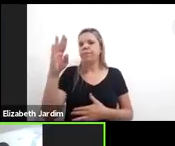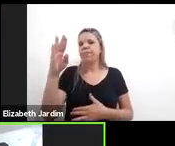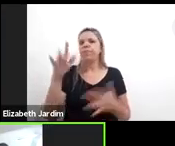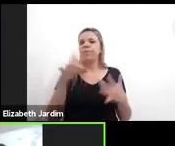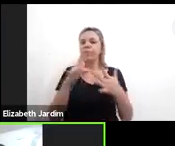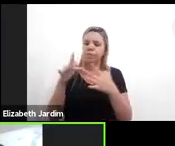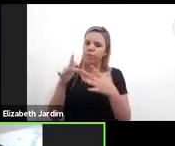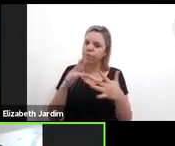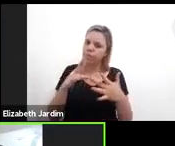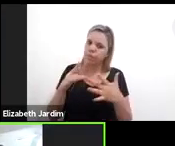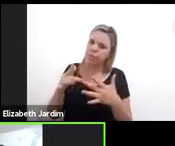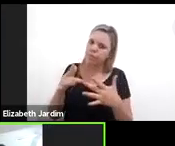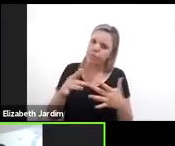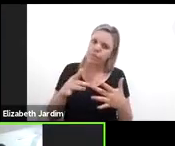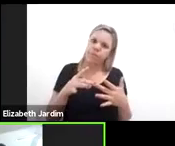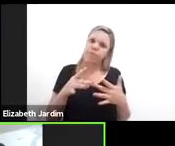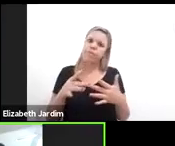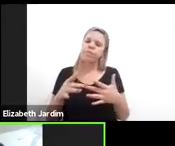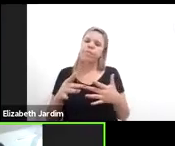conexão